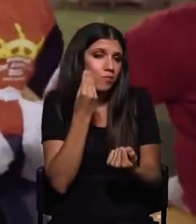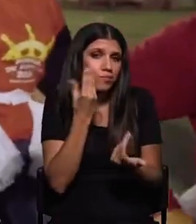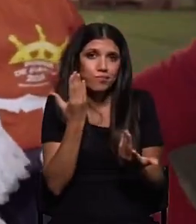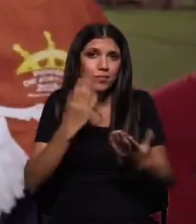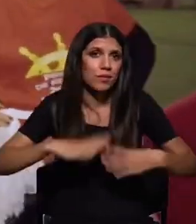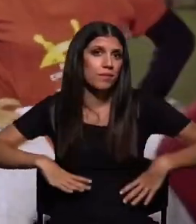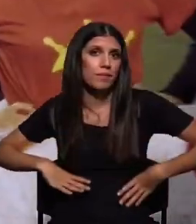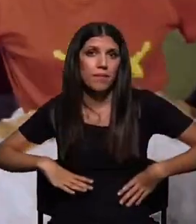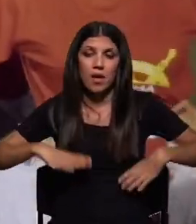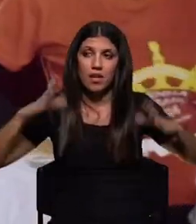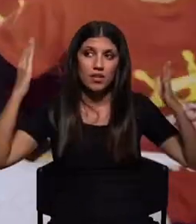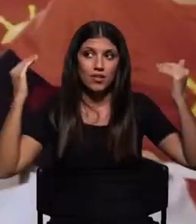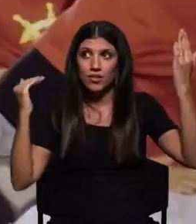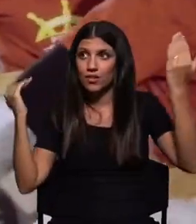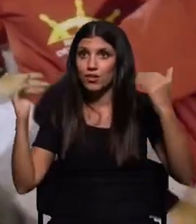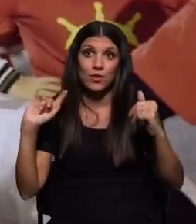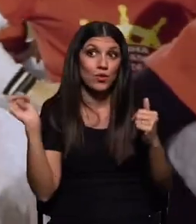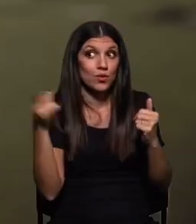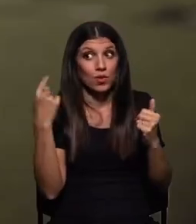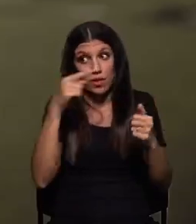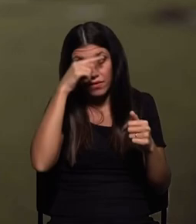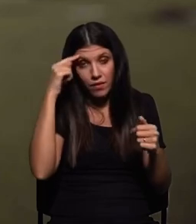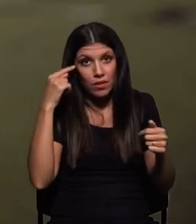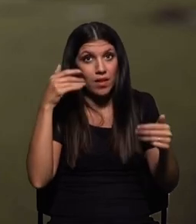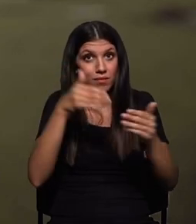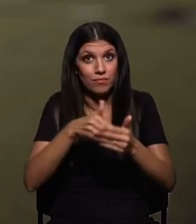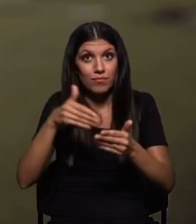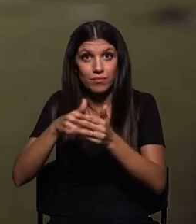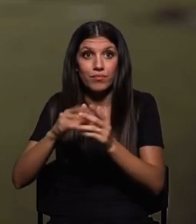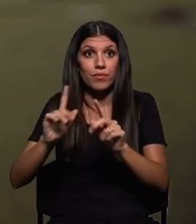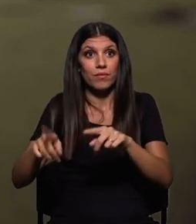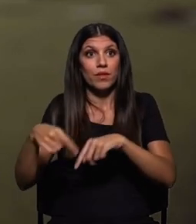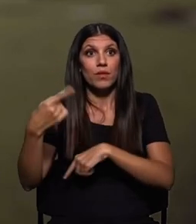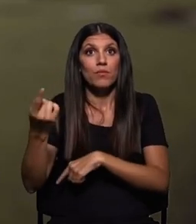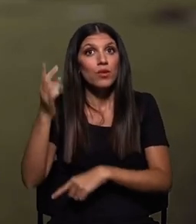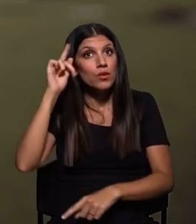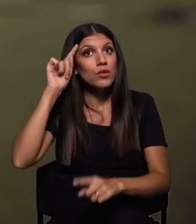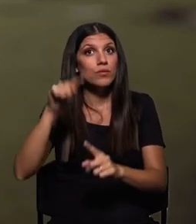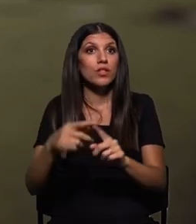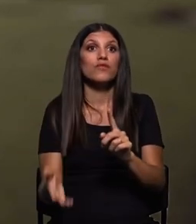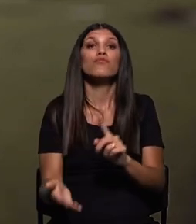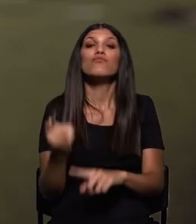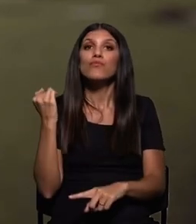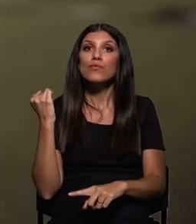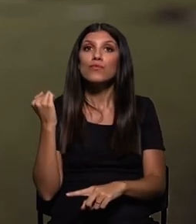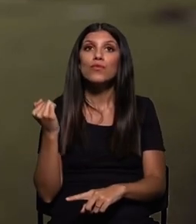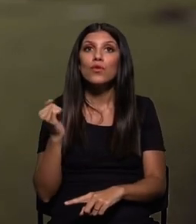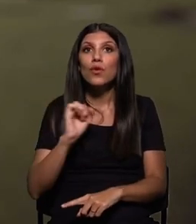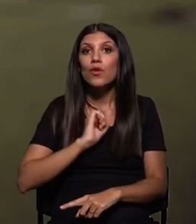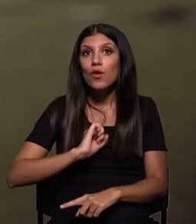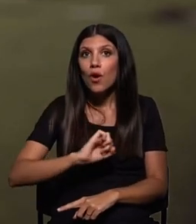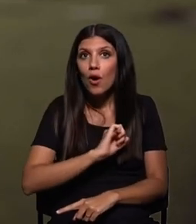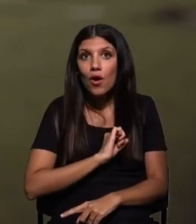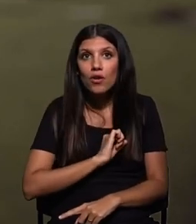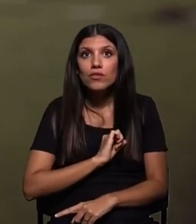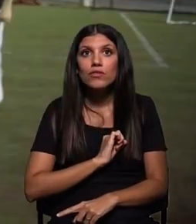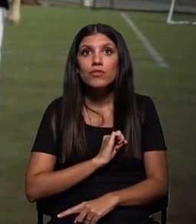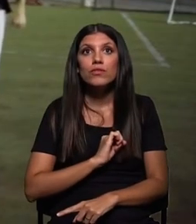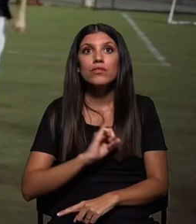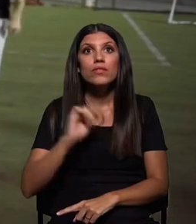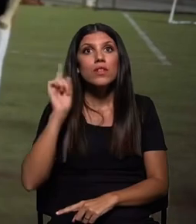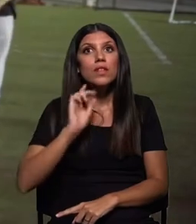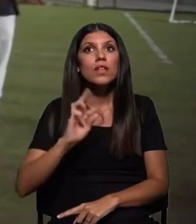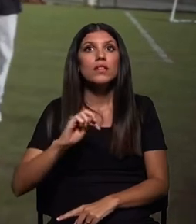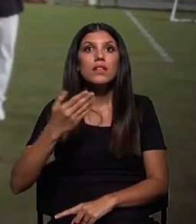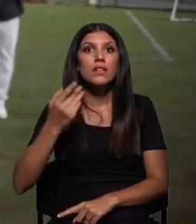marchas, acredito. Todas passam por dificuldades para depois chegarem ao grande objetivo e, no nosso caso, no dia 31, conseguirmos mostrar a